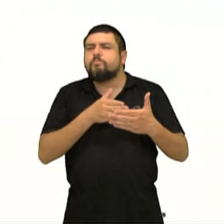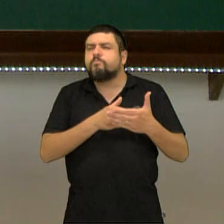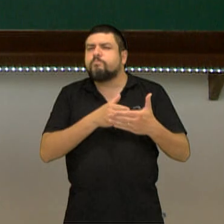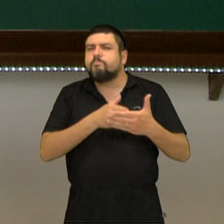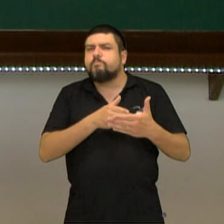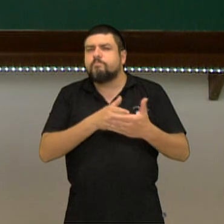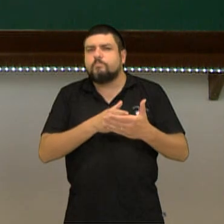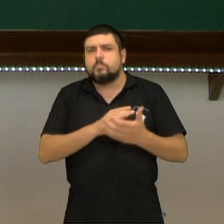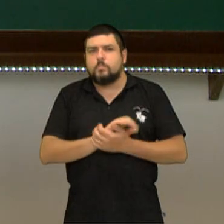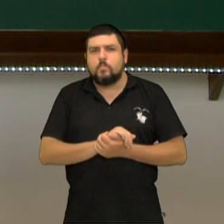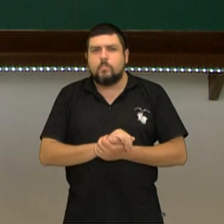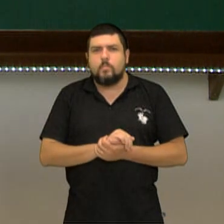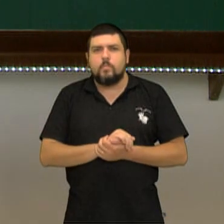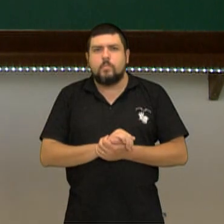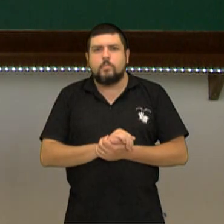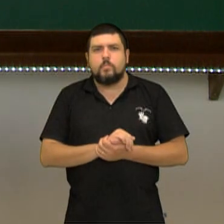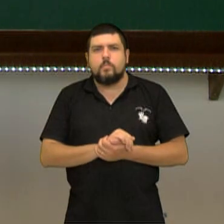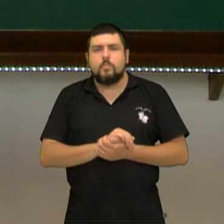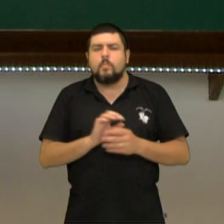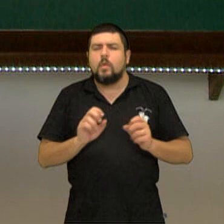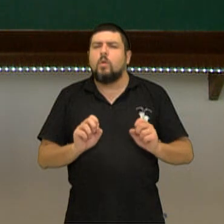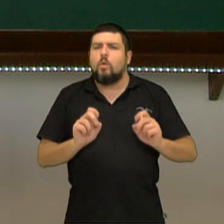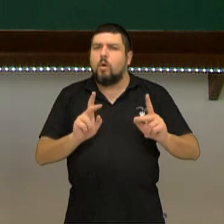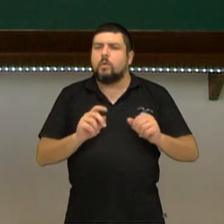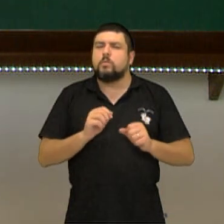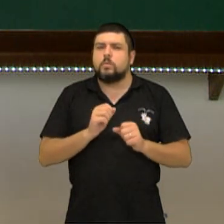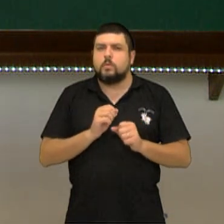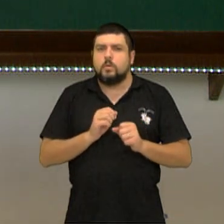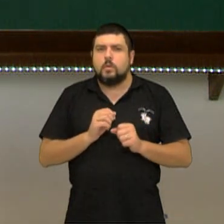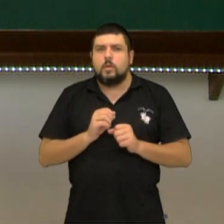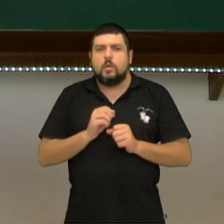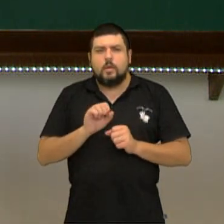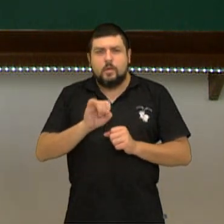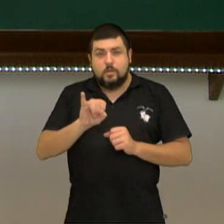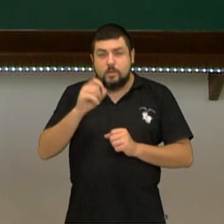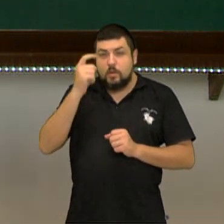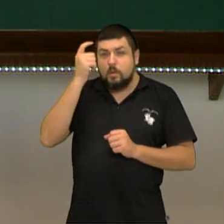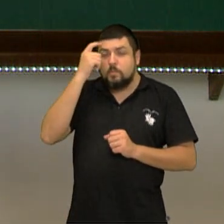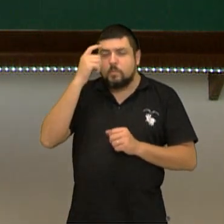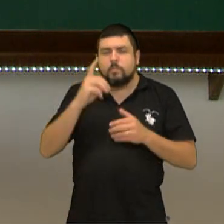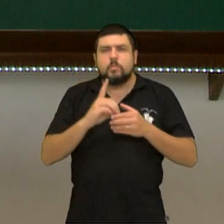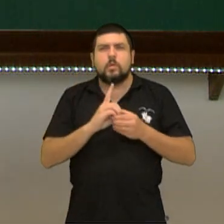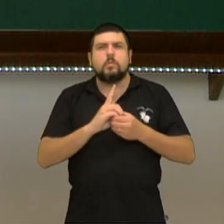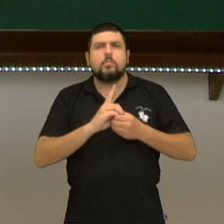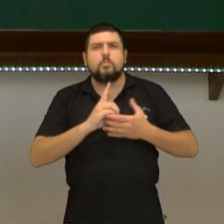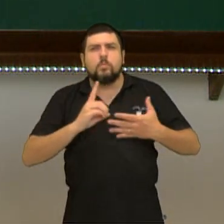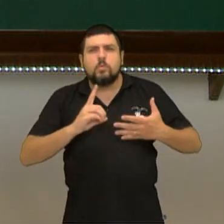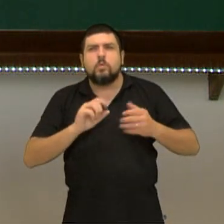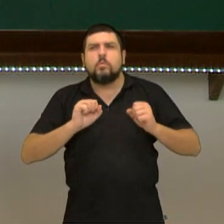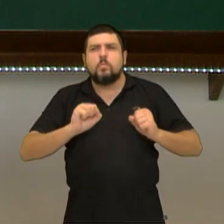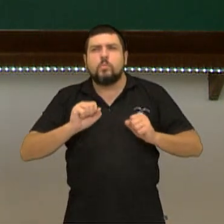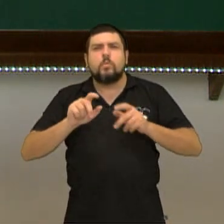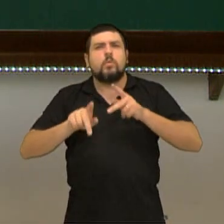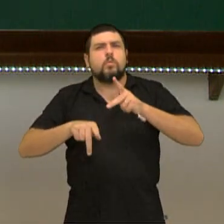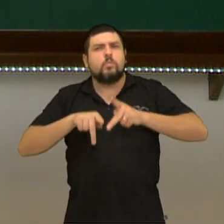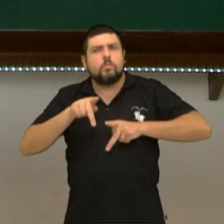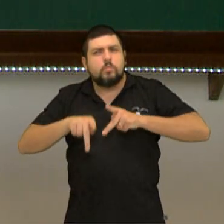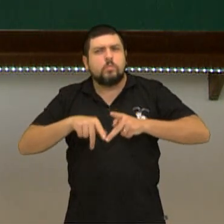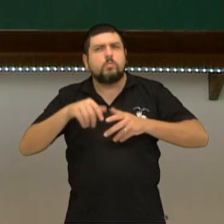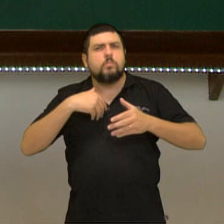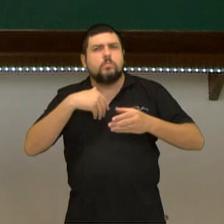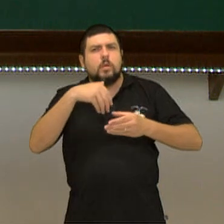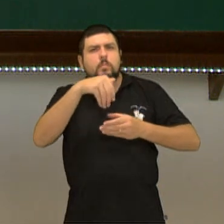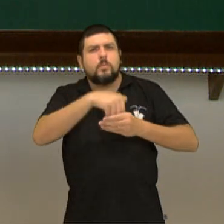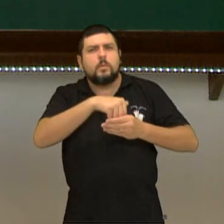de tempo em tempo, quando se pensa aí numa democracia participativa ou direta, né? Uma democracia